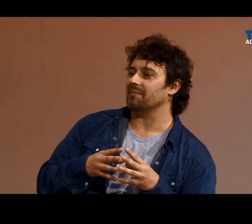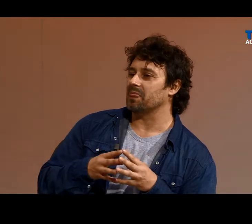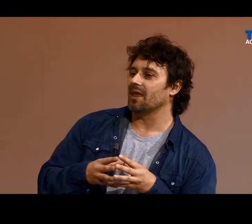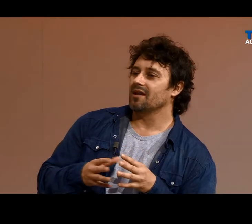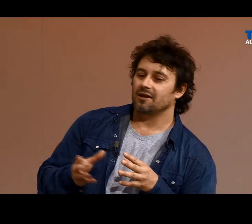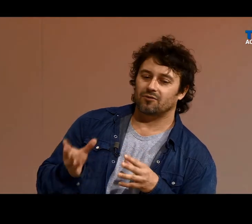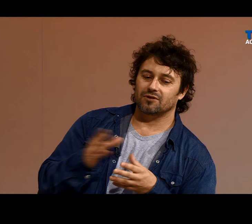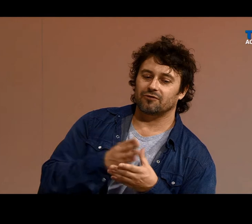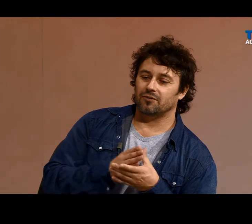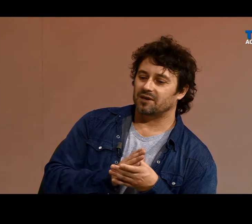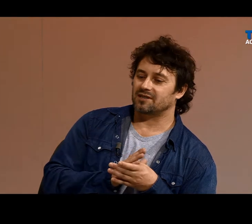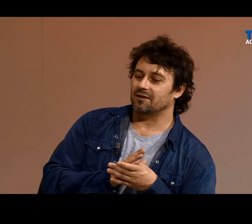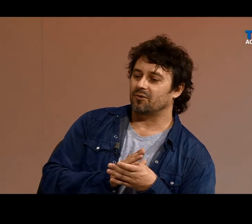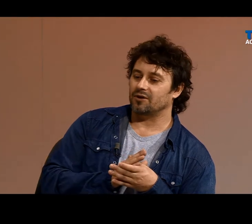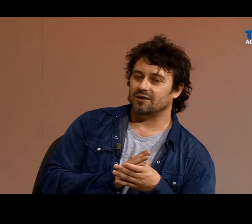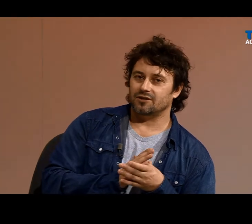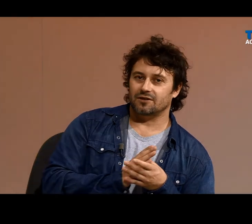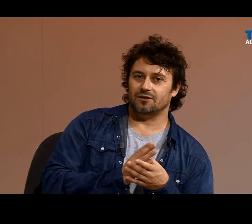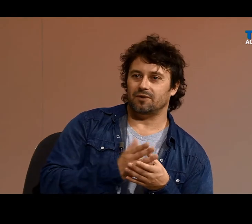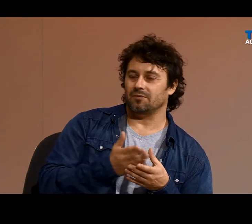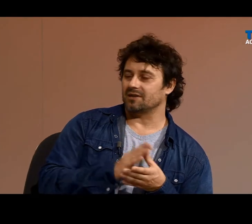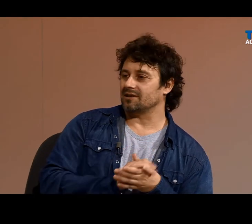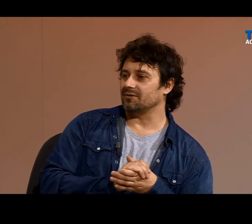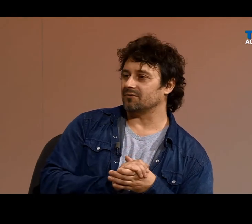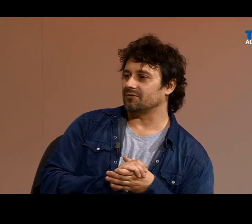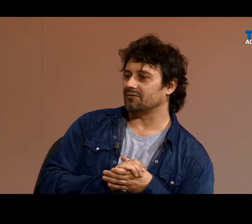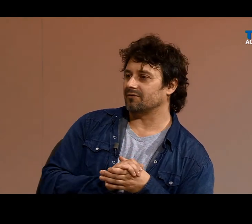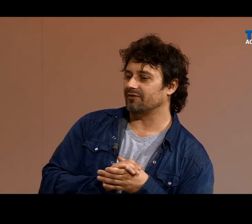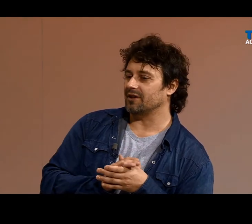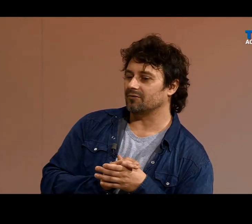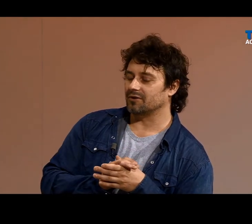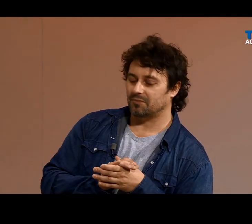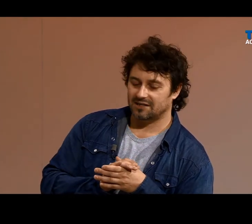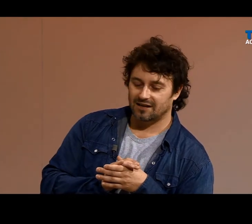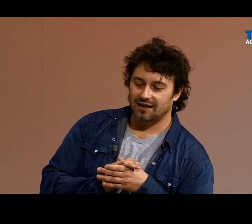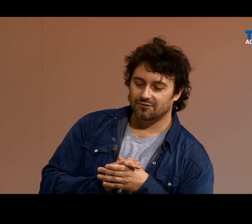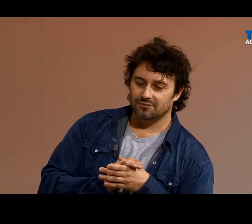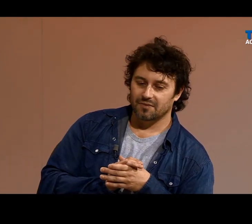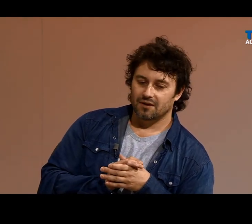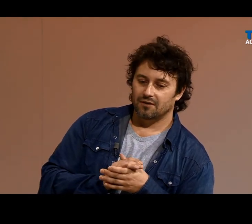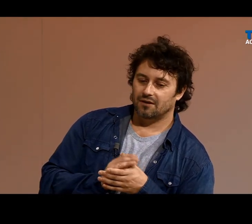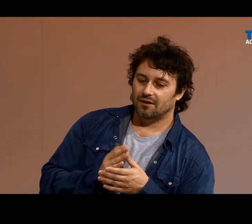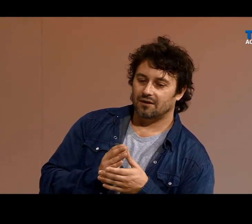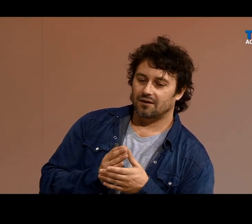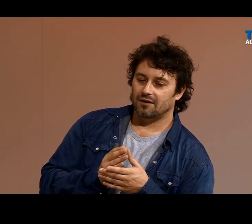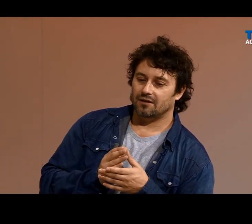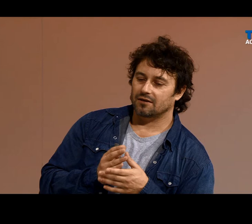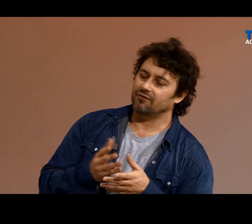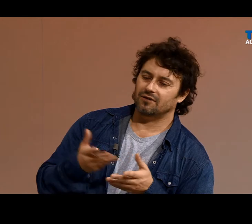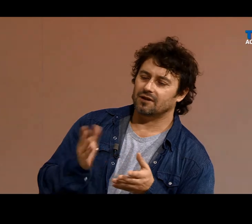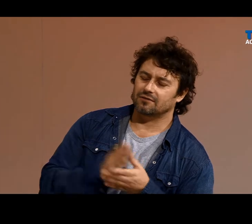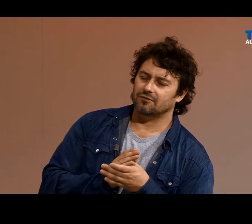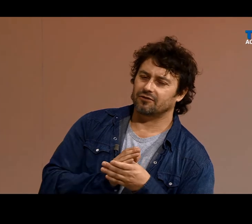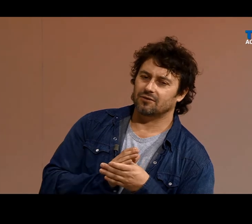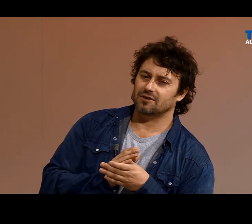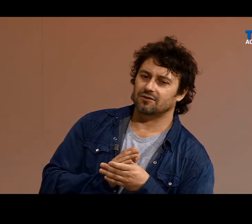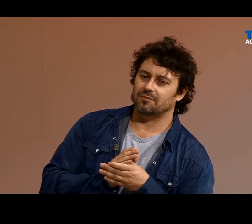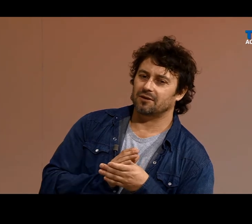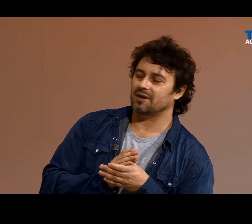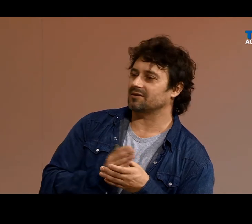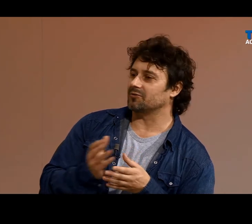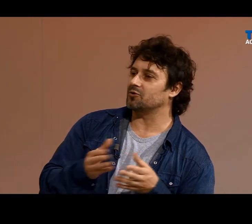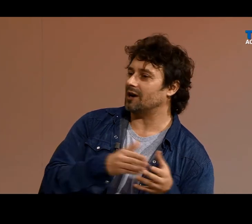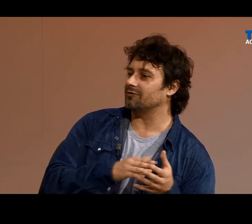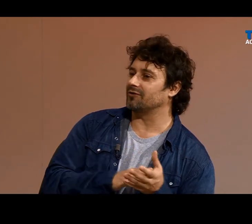sabem quem é. E quando eu fui para a cerimônia de premiação, no final do ano passado, enfim, no finalzinho